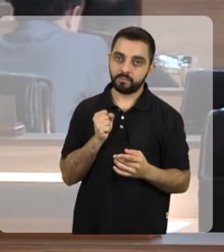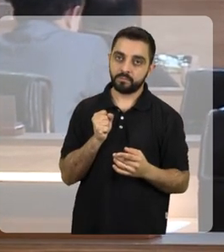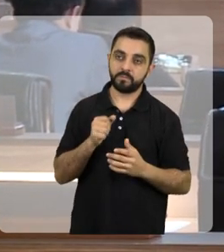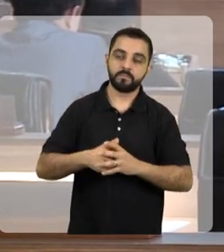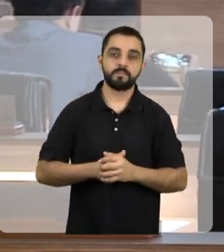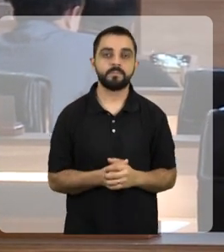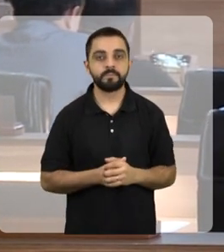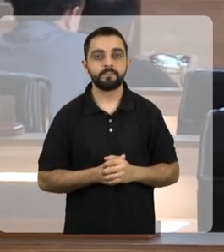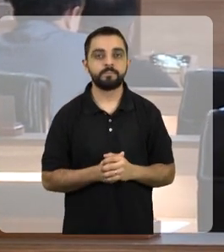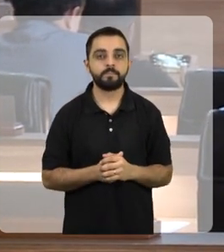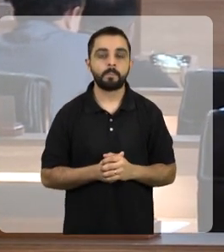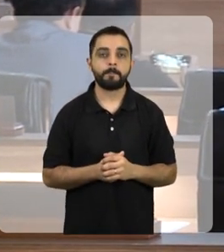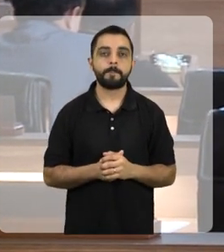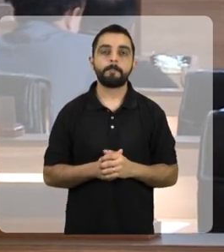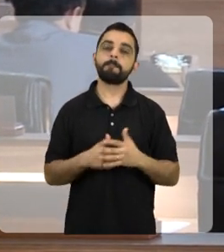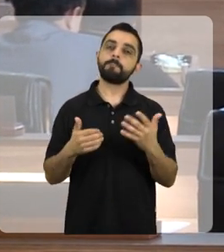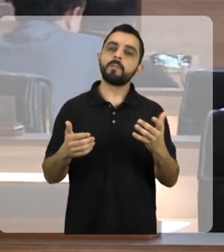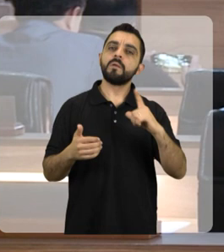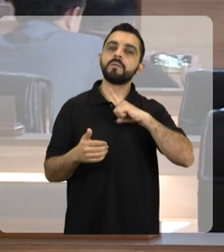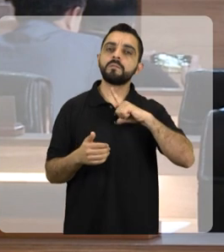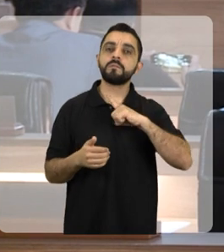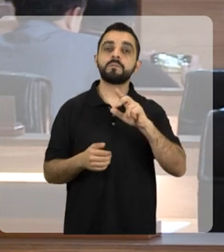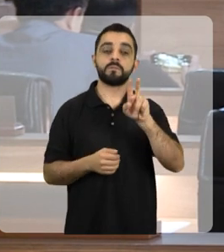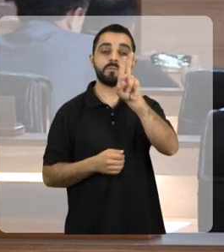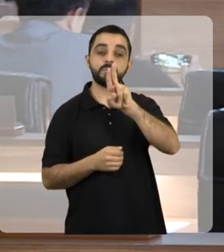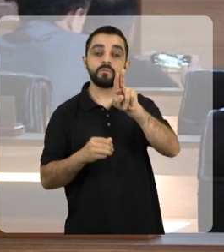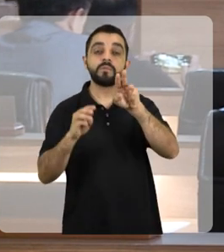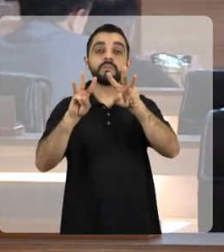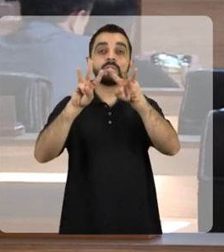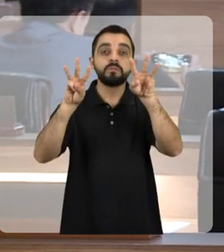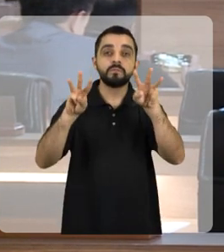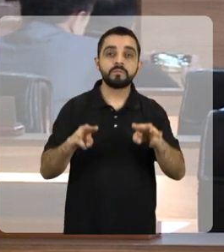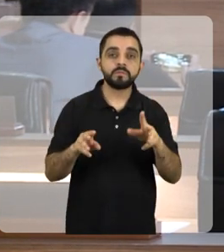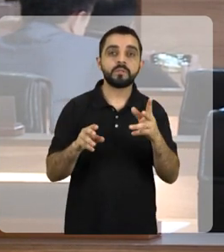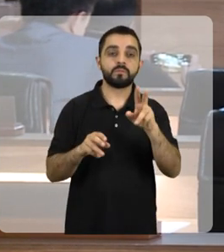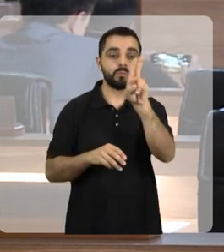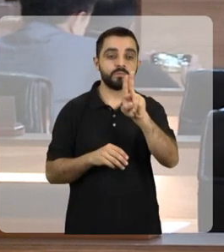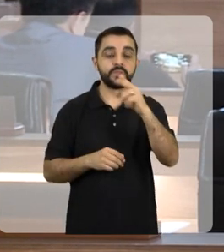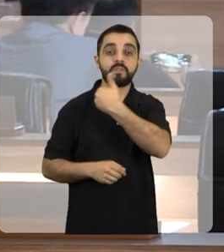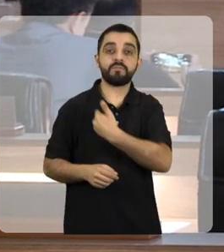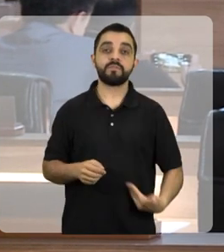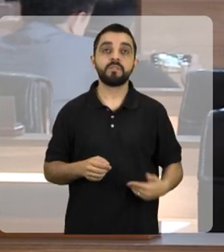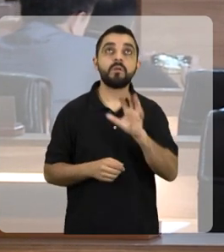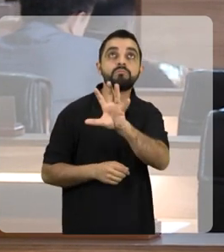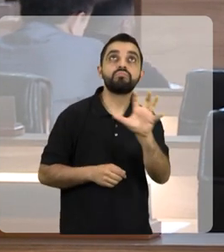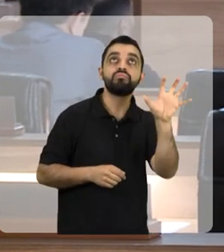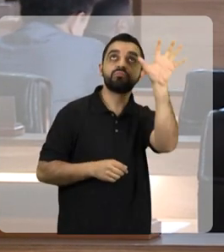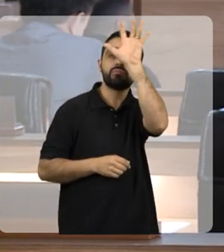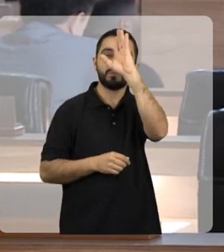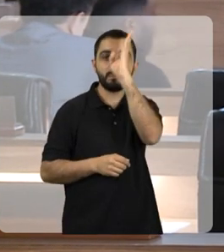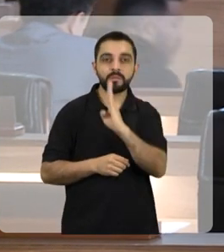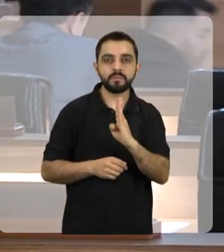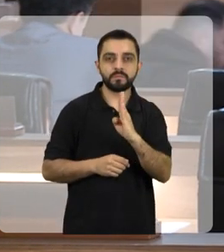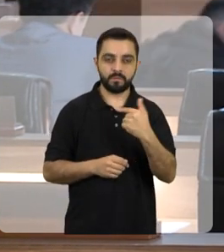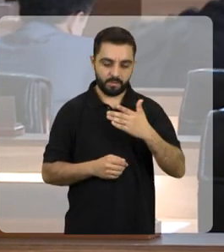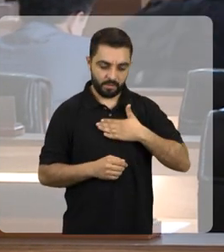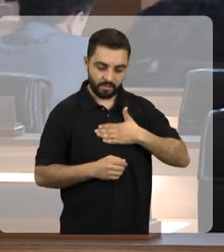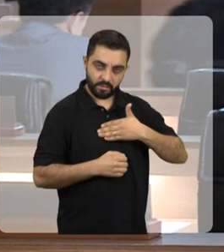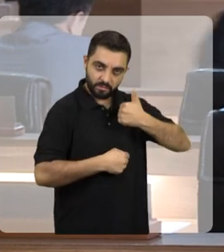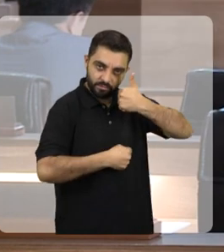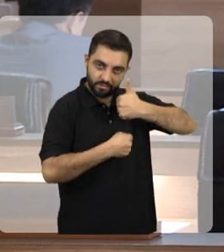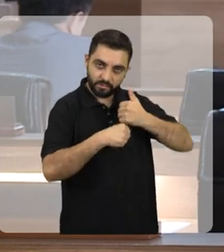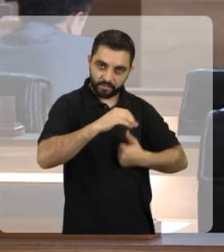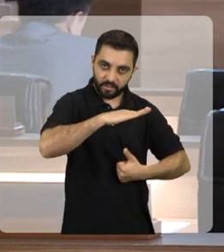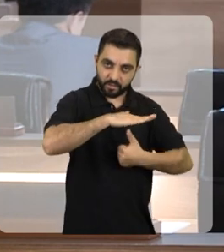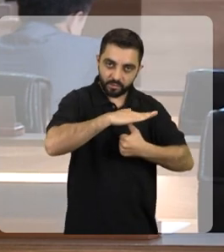pensionistas. No caso das universidades federais, nenhum reitor, nenhum dirigente tem gestão sobre esses valores da folha de pagamento, é